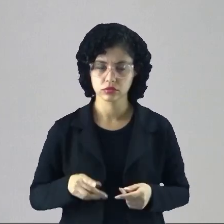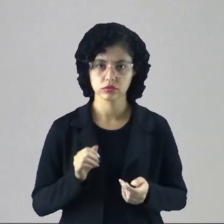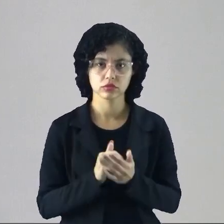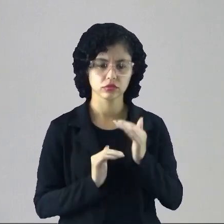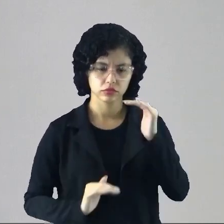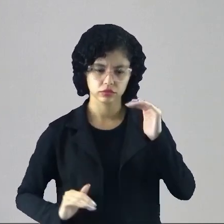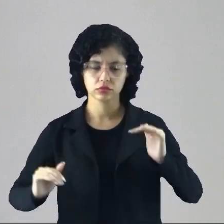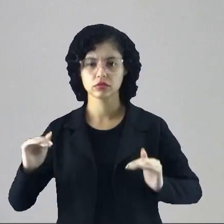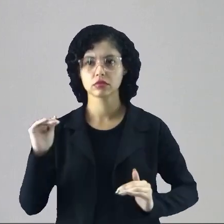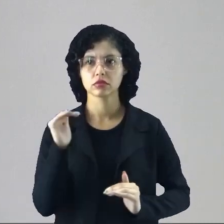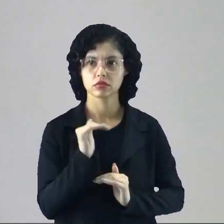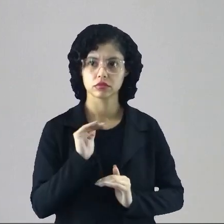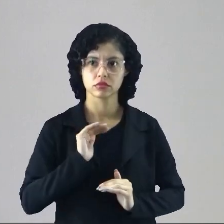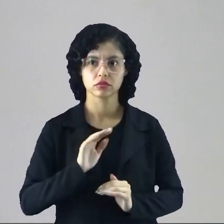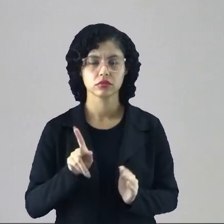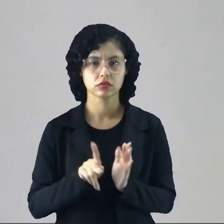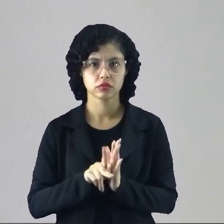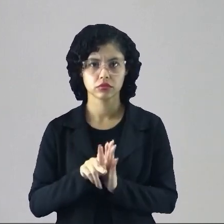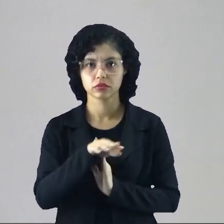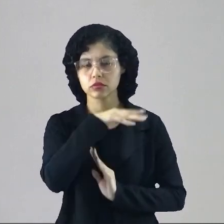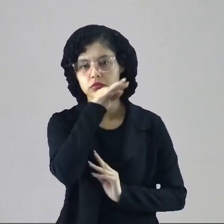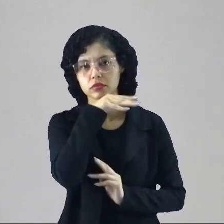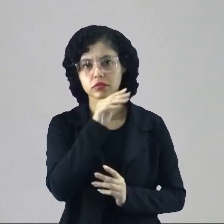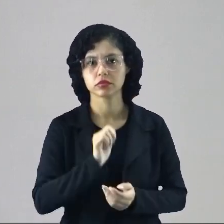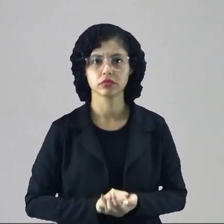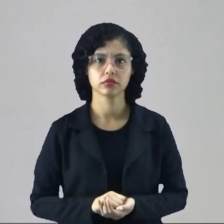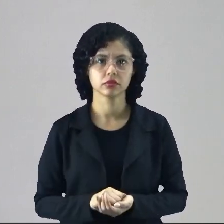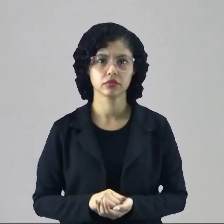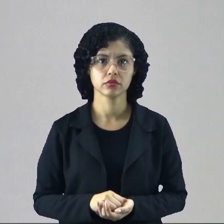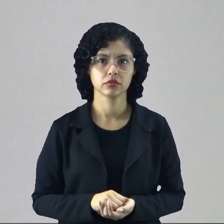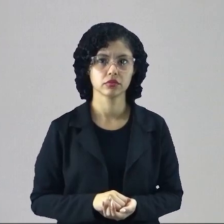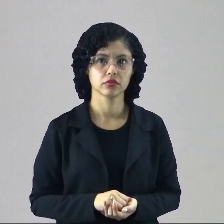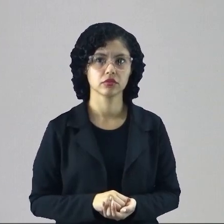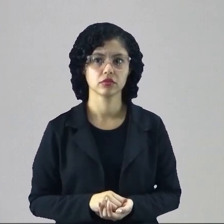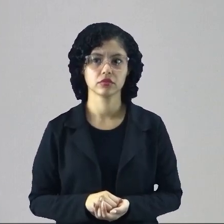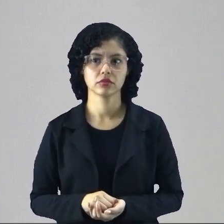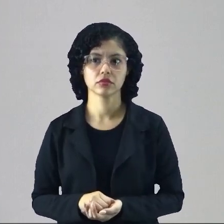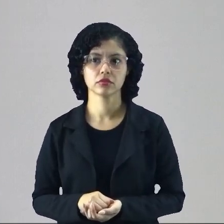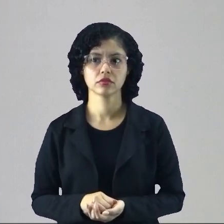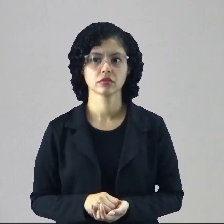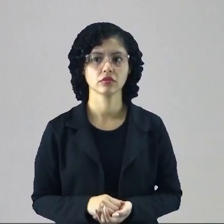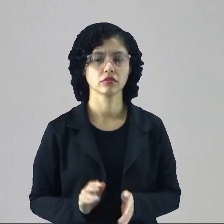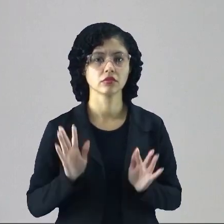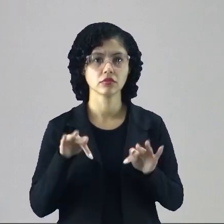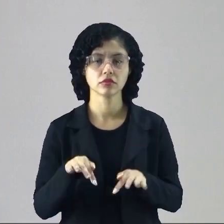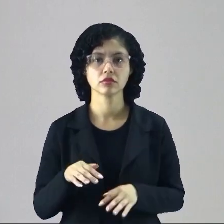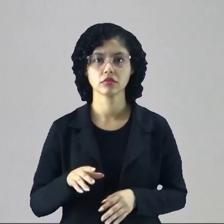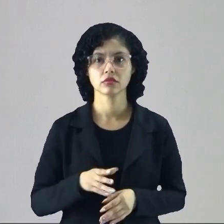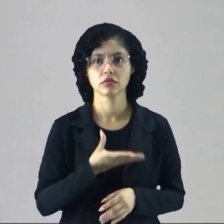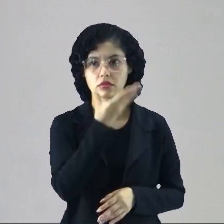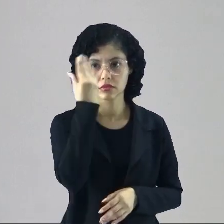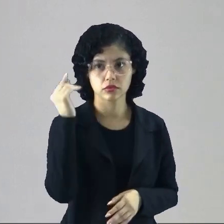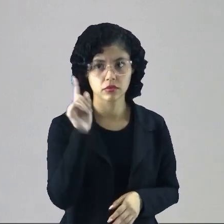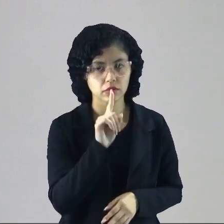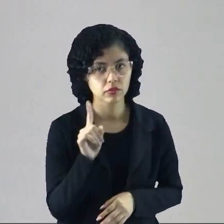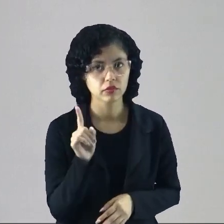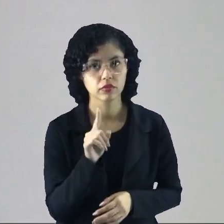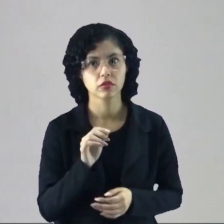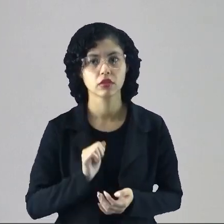tão superior assim em relação aos animais certo então pessoal por hoje é só tá bom Não deixe de